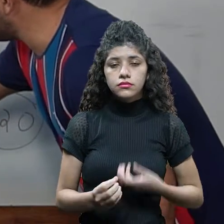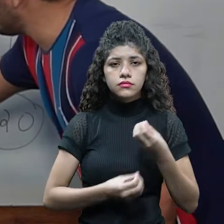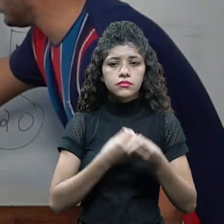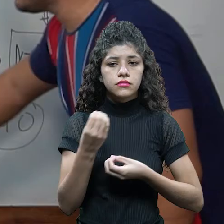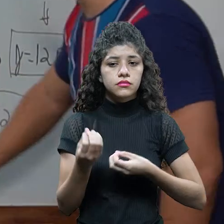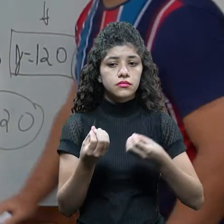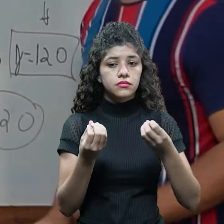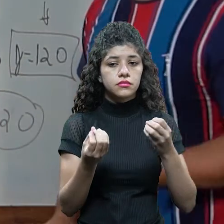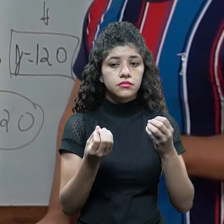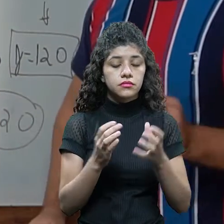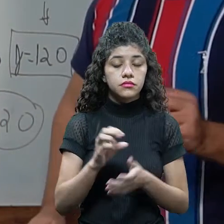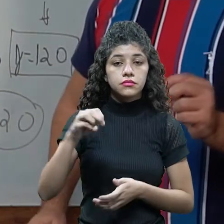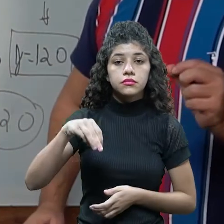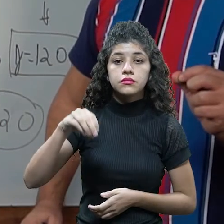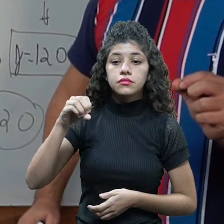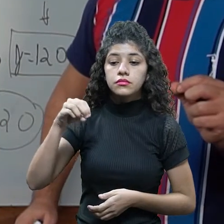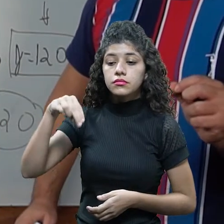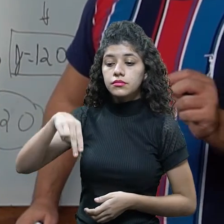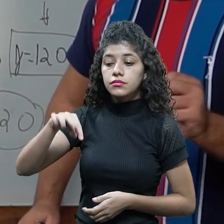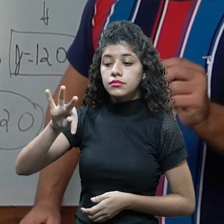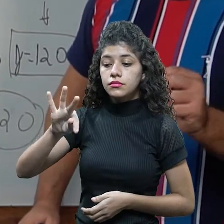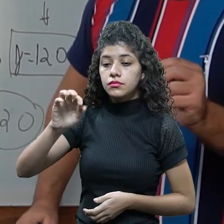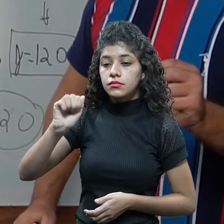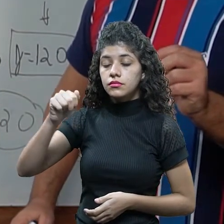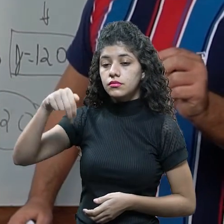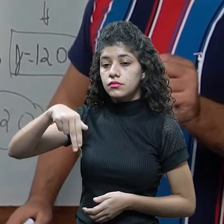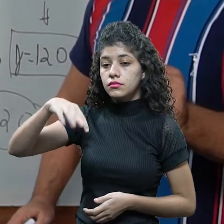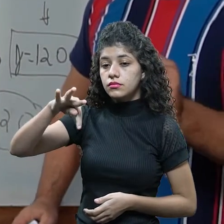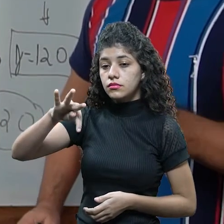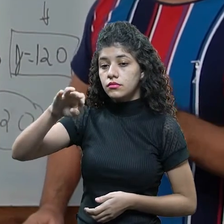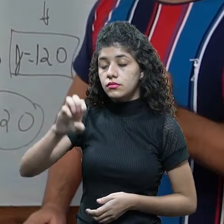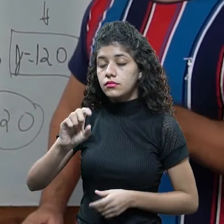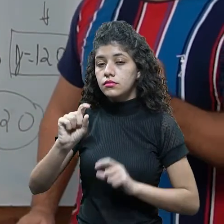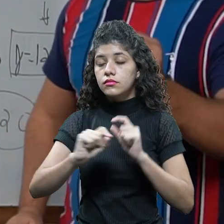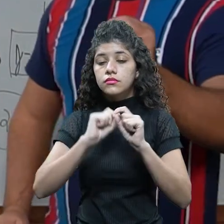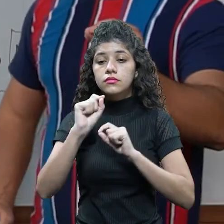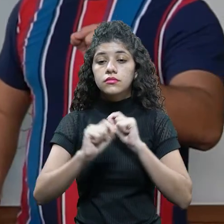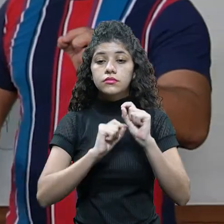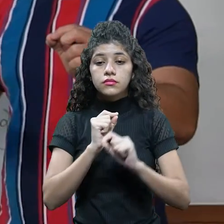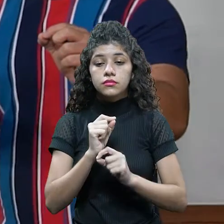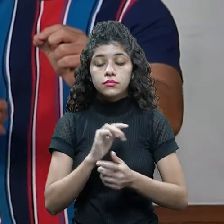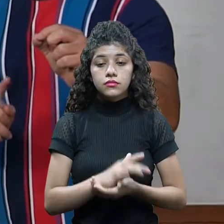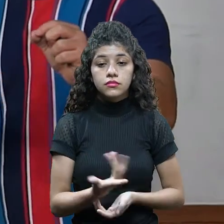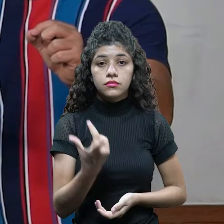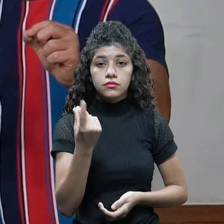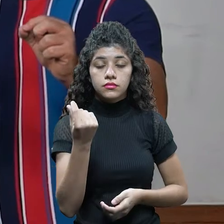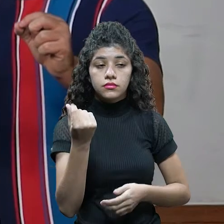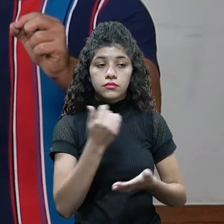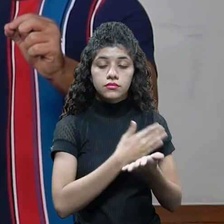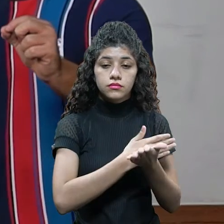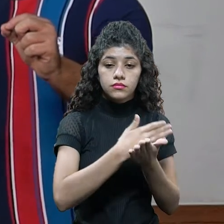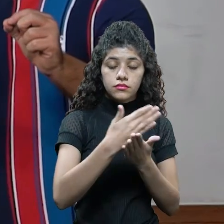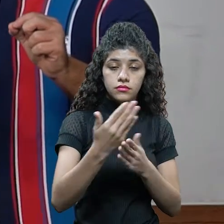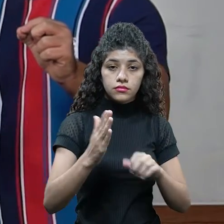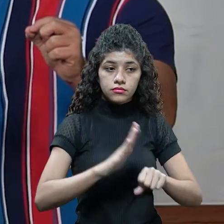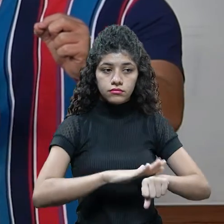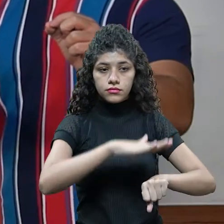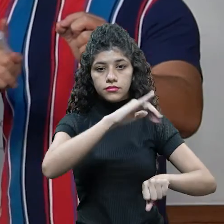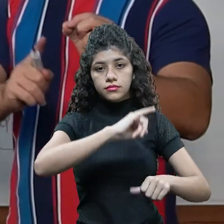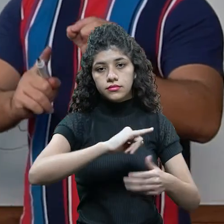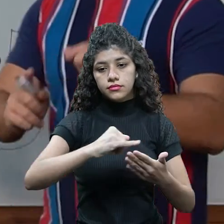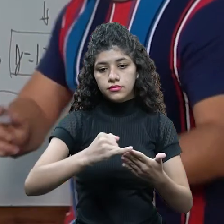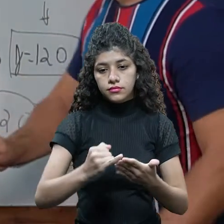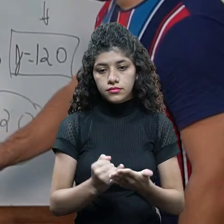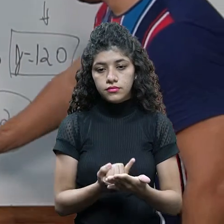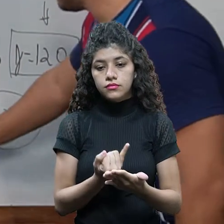Como é que eu chamo isso? Montante. Na matemática eu chamo de montante. O que é o montante na matemática? É o capital inicial mais